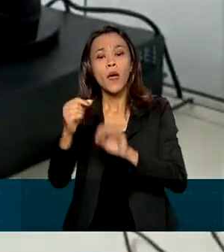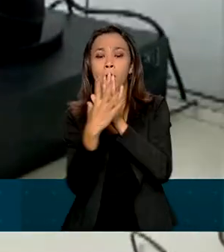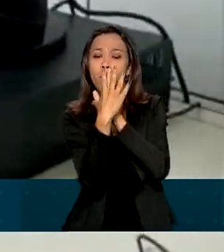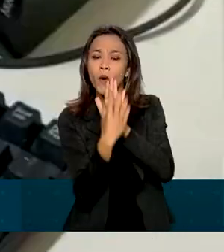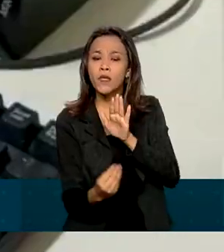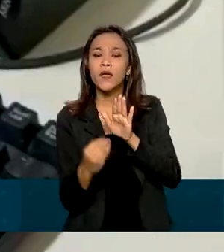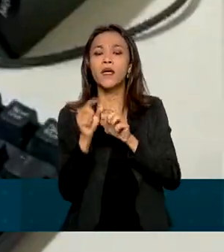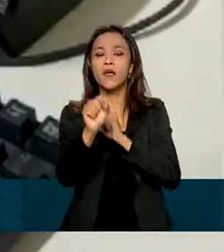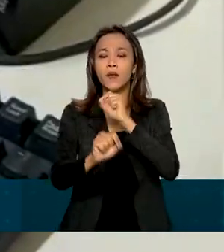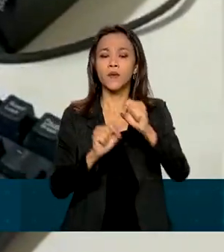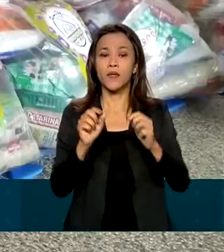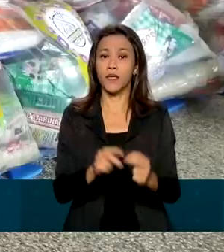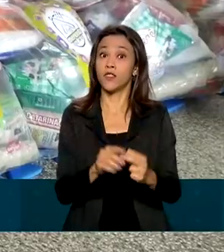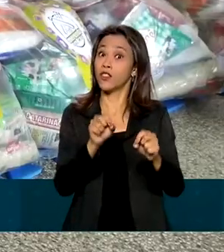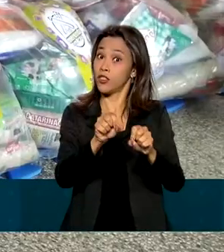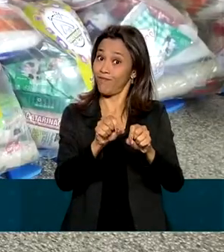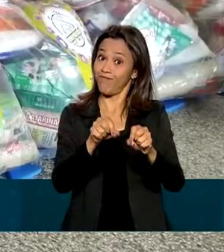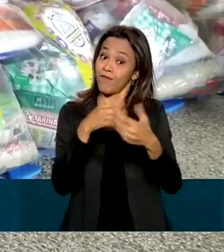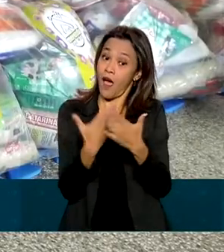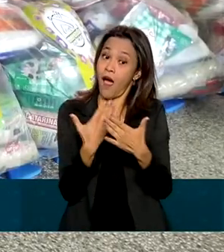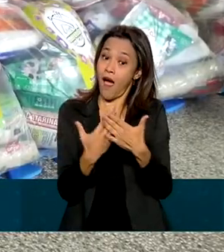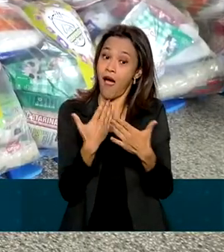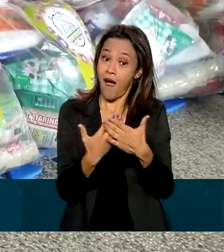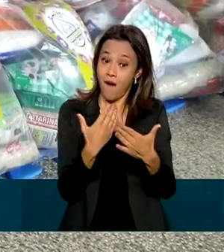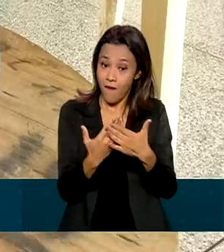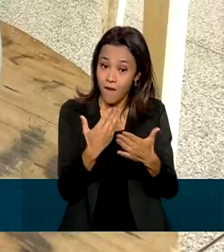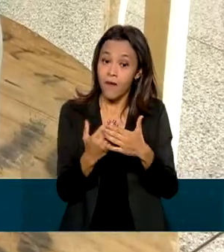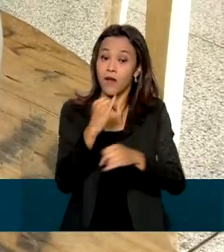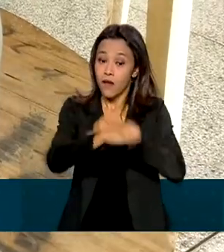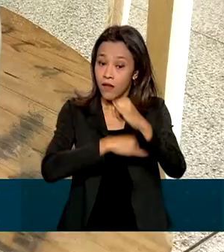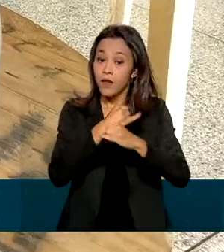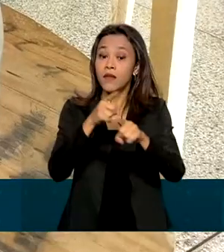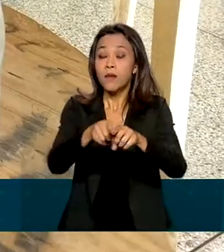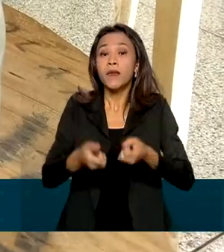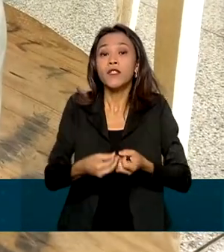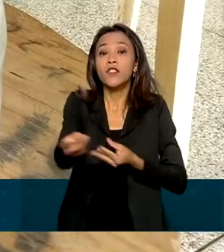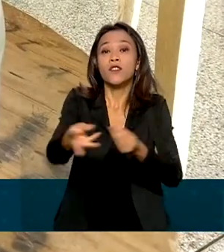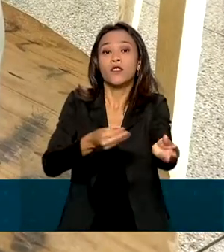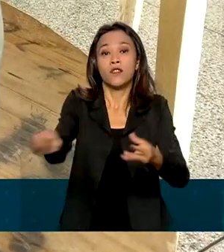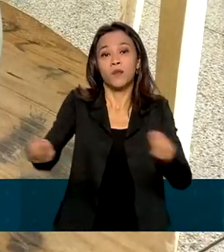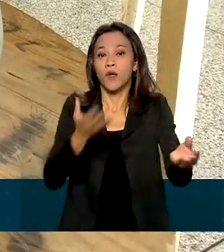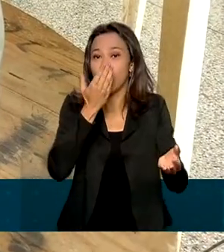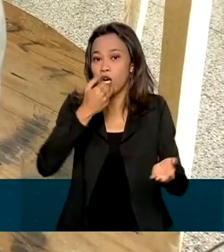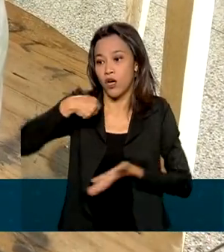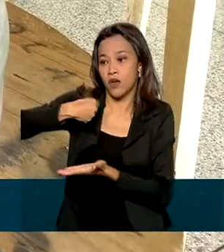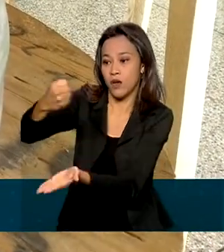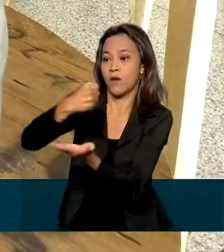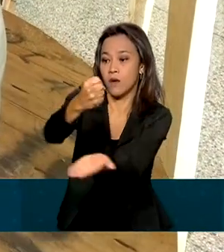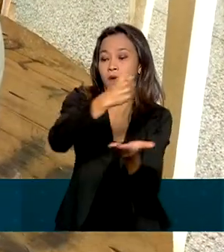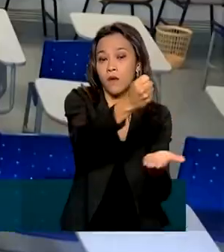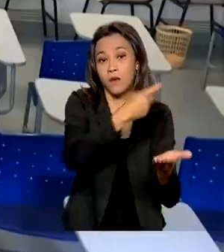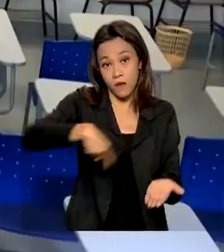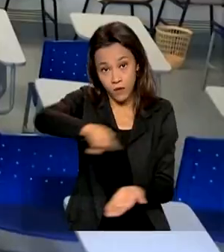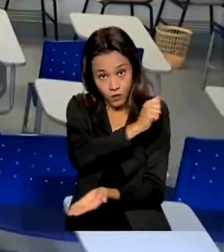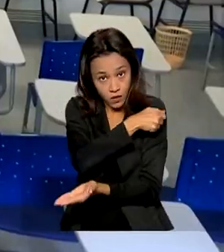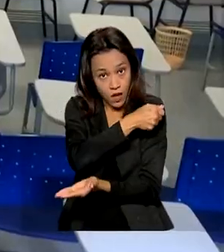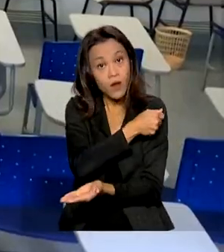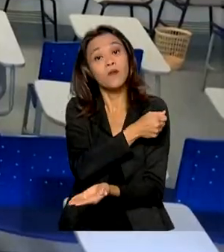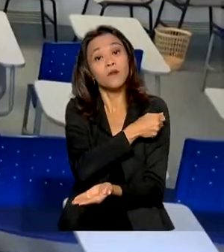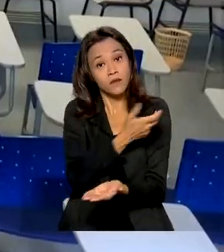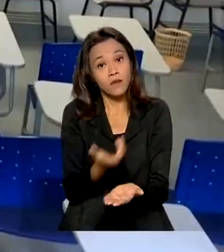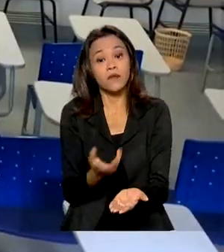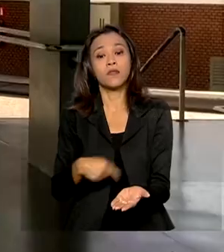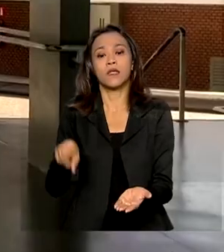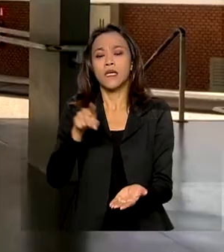conectado para os estudantes e distribuiu kits de alimentos nas casas dos alunos da rede pública de ensino, durante o